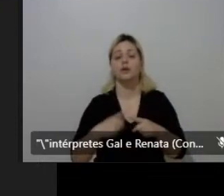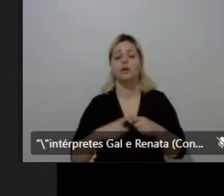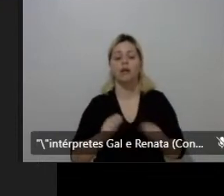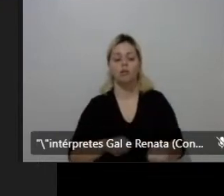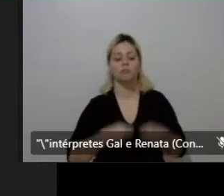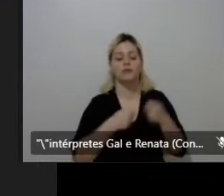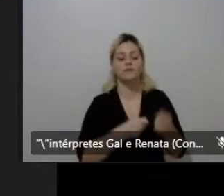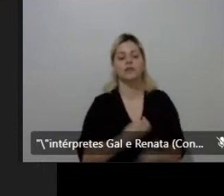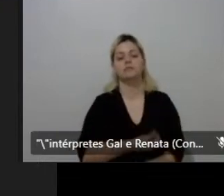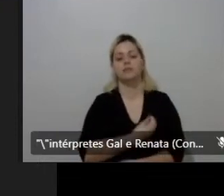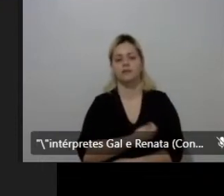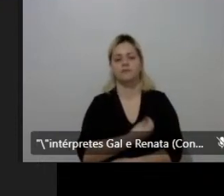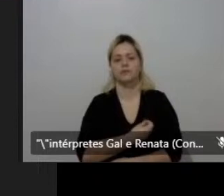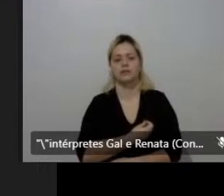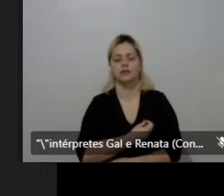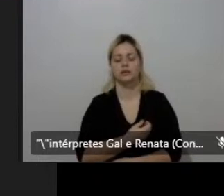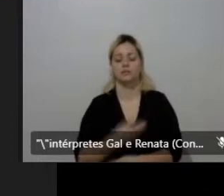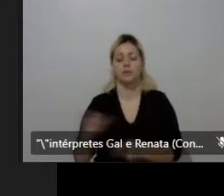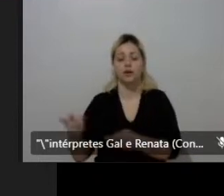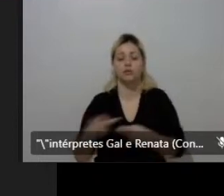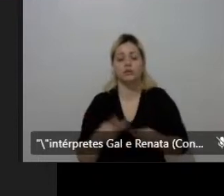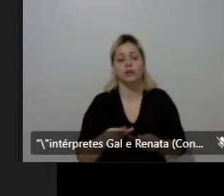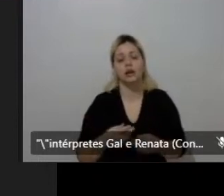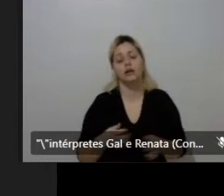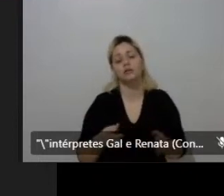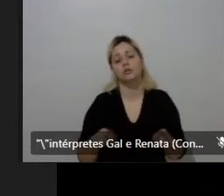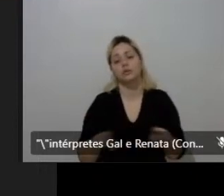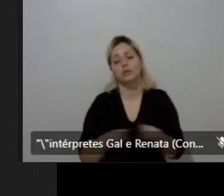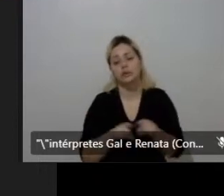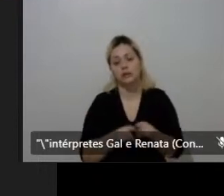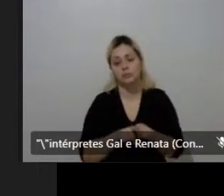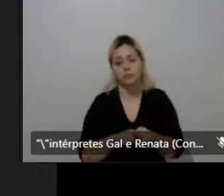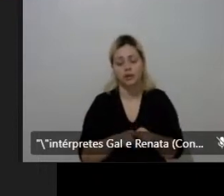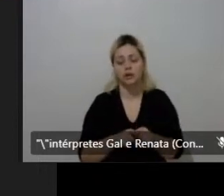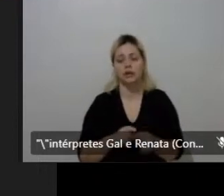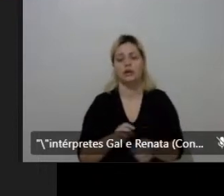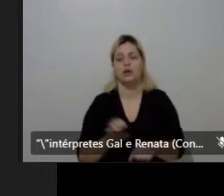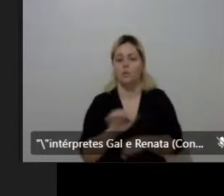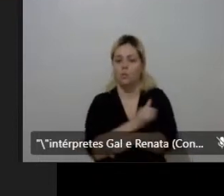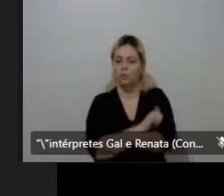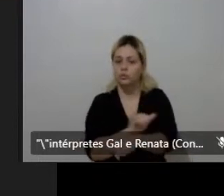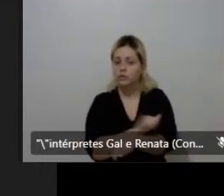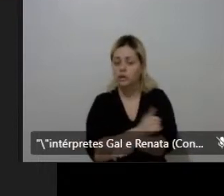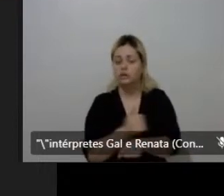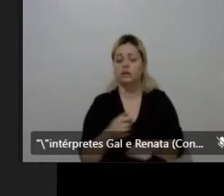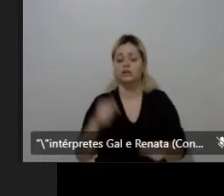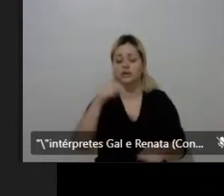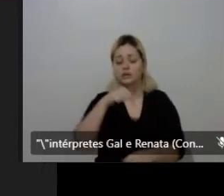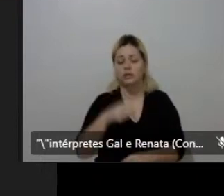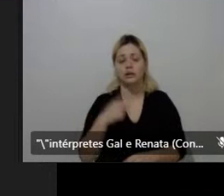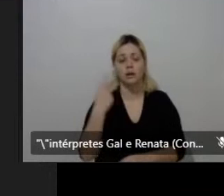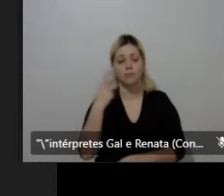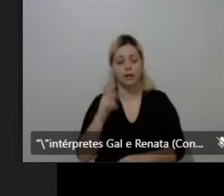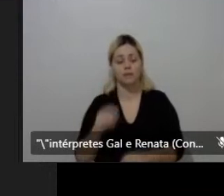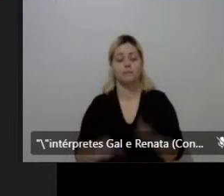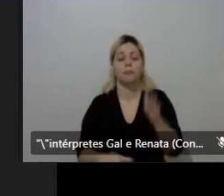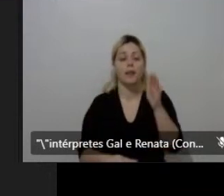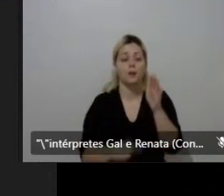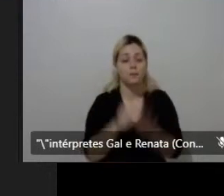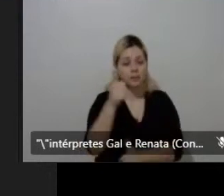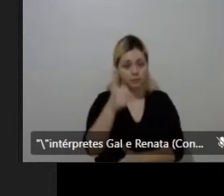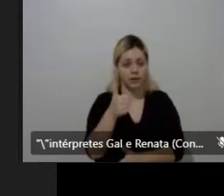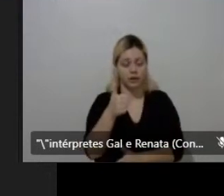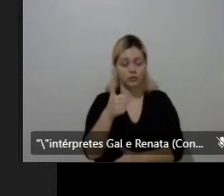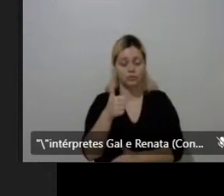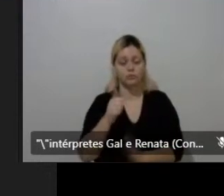aqui alguns instrumentos, algumas estratégias que têm sido muito importantes nas lutas territoriais. O primeiro são